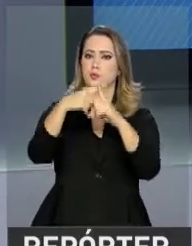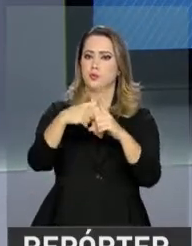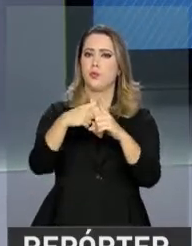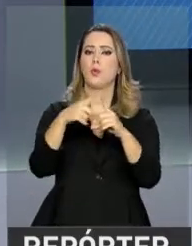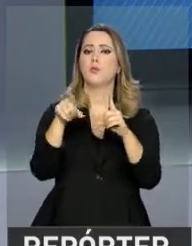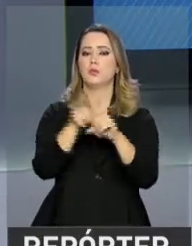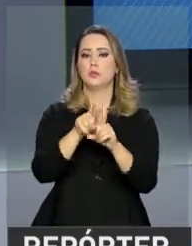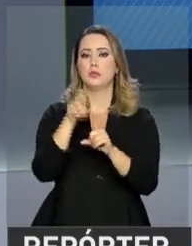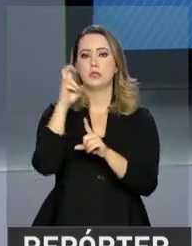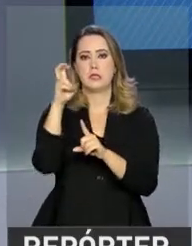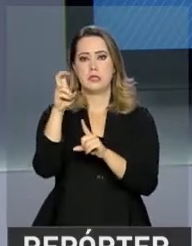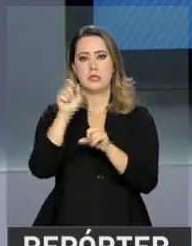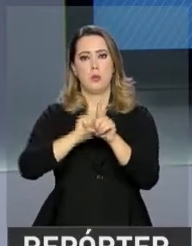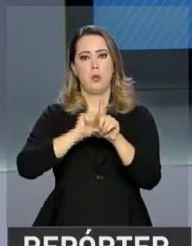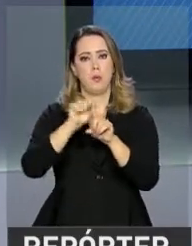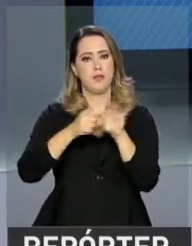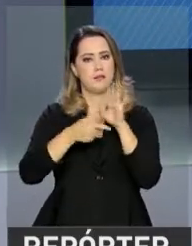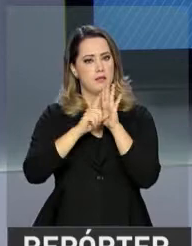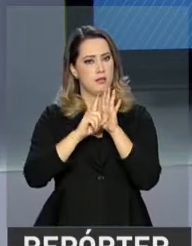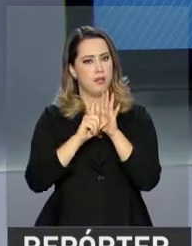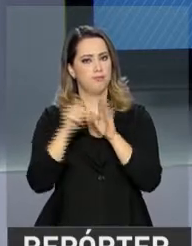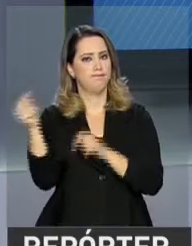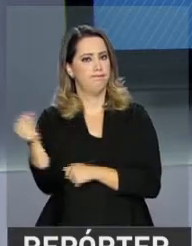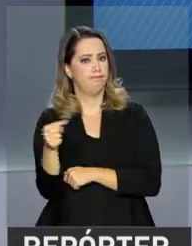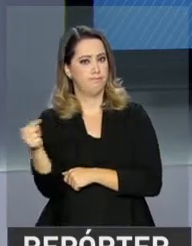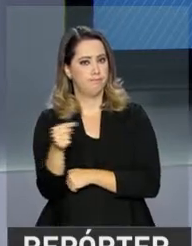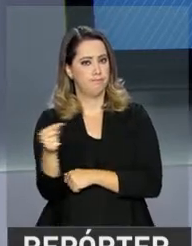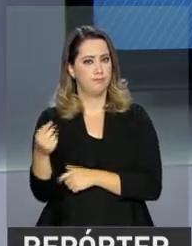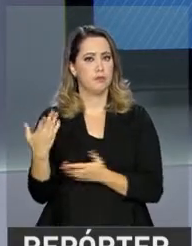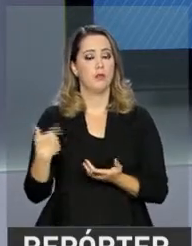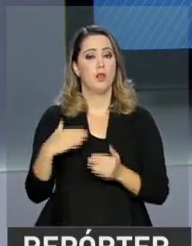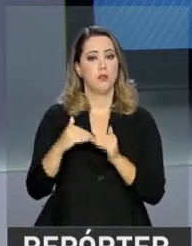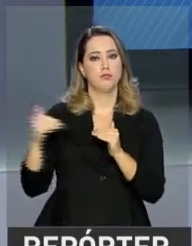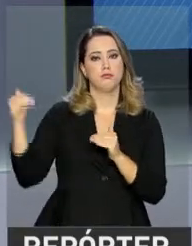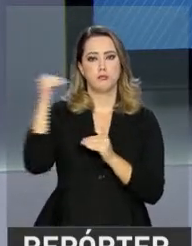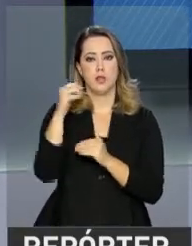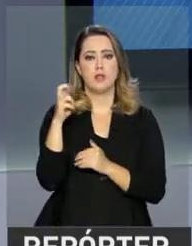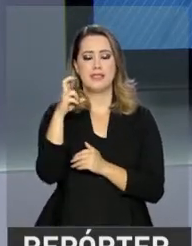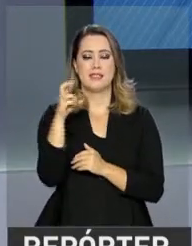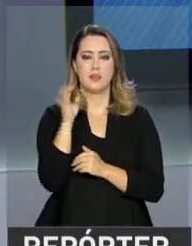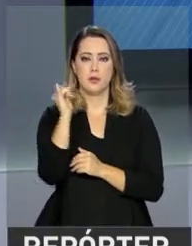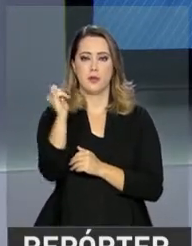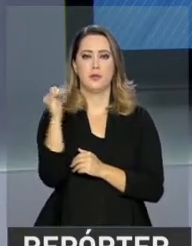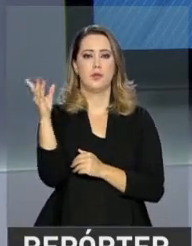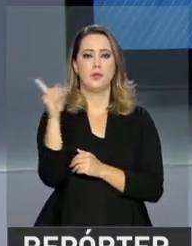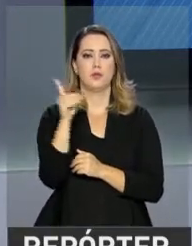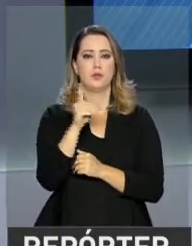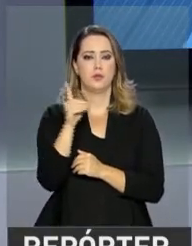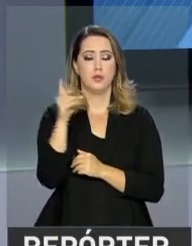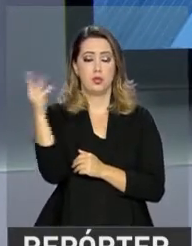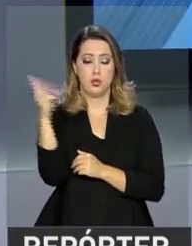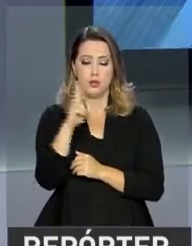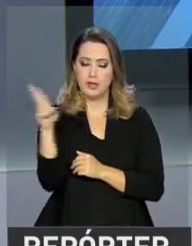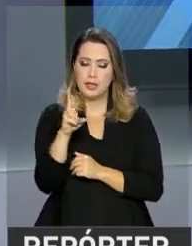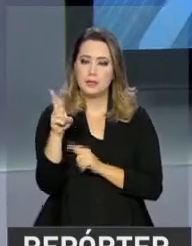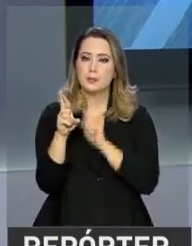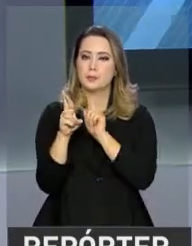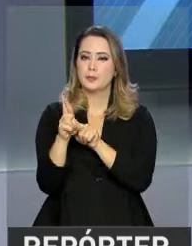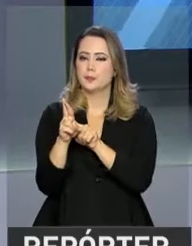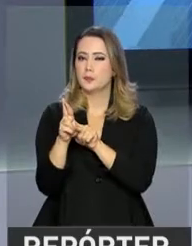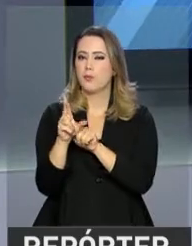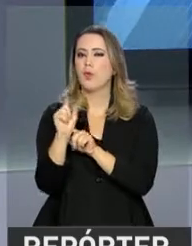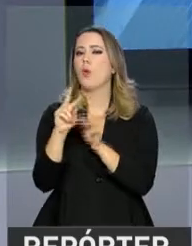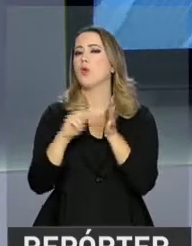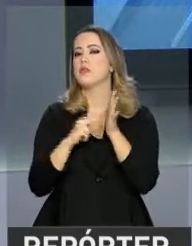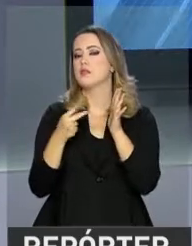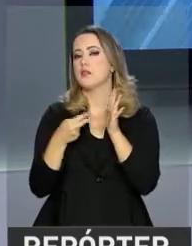depois de cinco meses no vermelho o superávit do mês ficou em 5 milhões e 190 milhões de reais isso significa